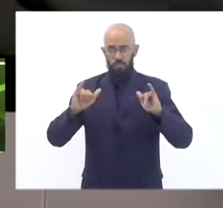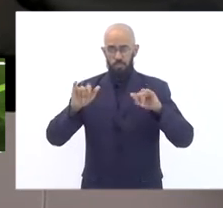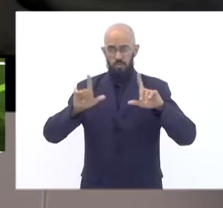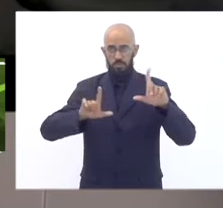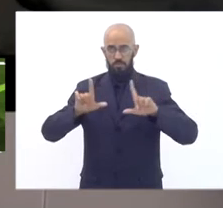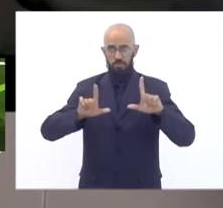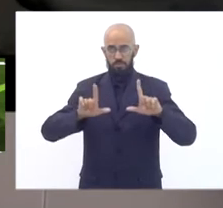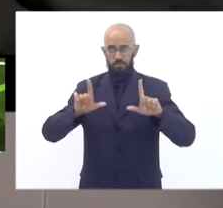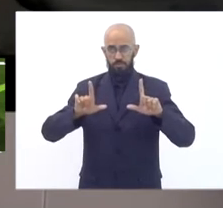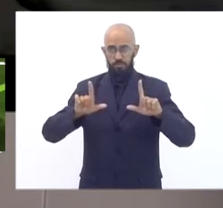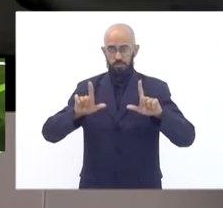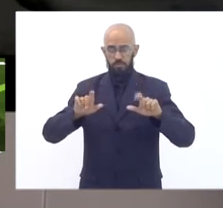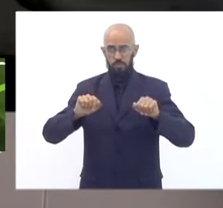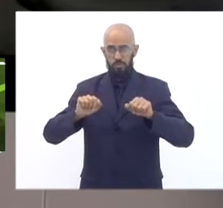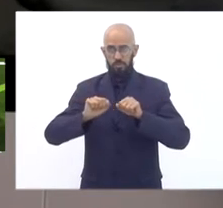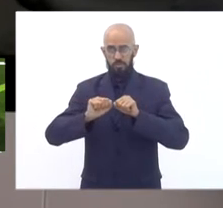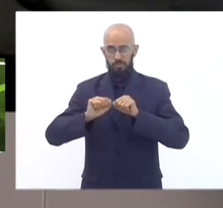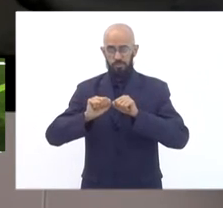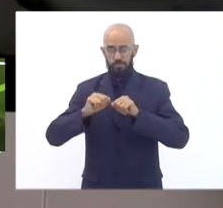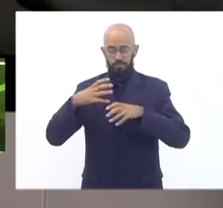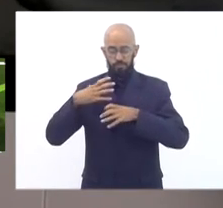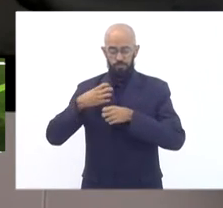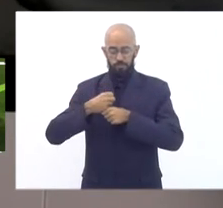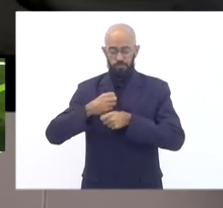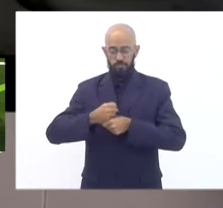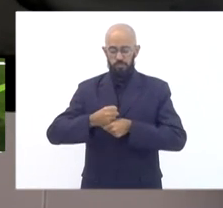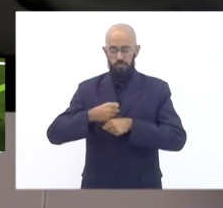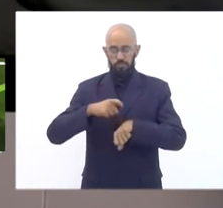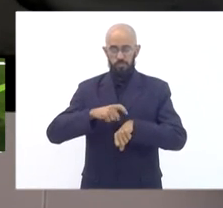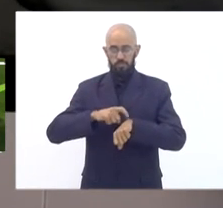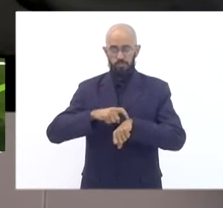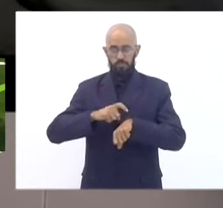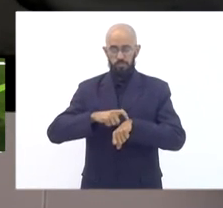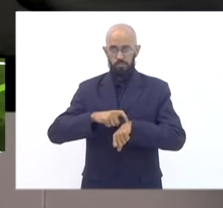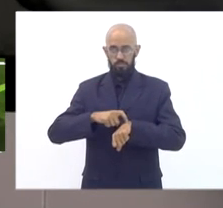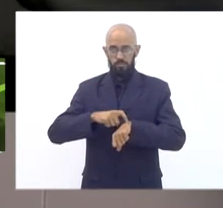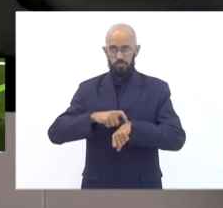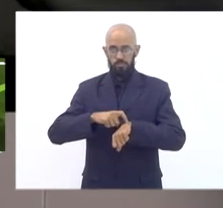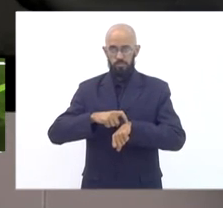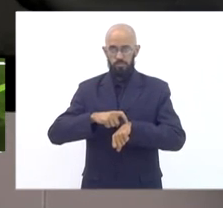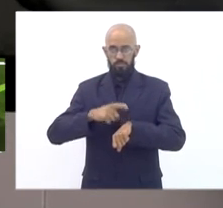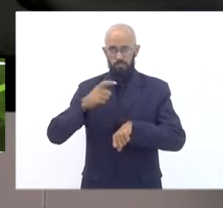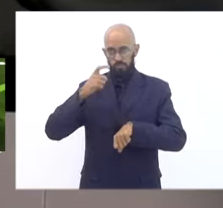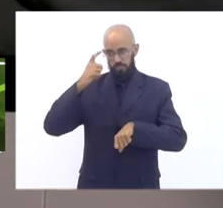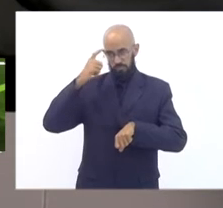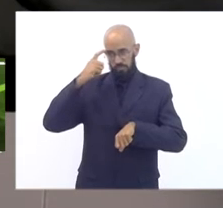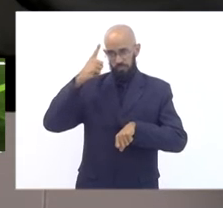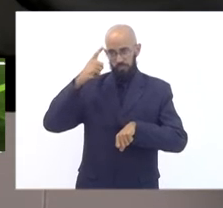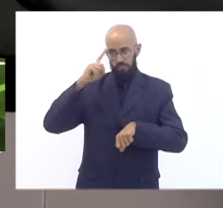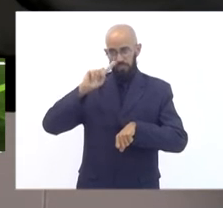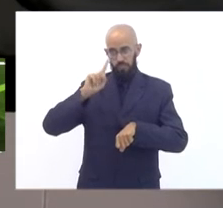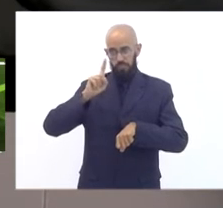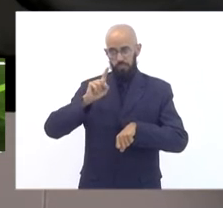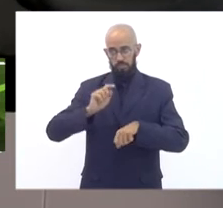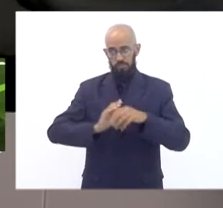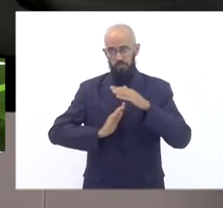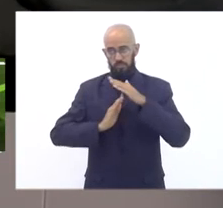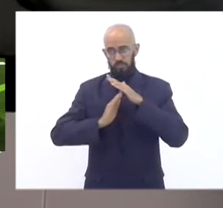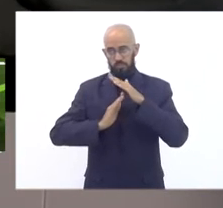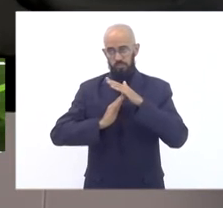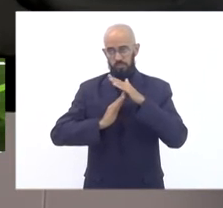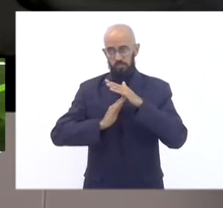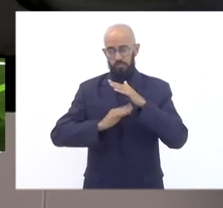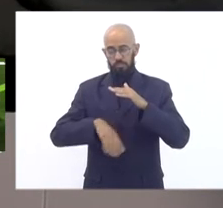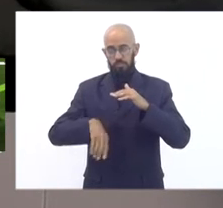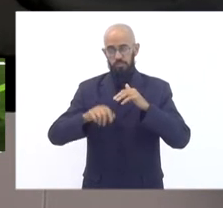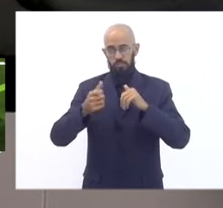no meio, né, fazendo os cálculos nesse momento, que a nossa ideia é que essa tarifa não ultrapasse os R$ 6,00,